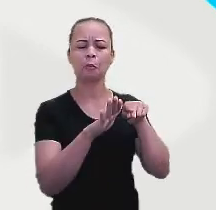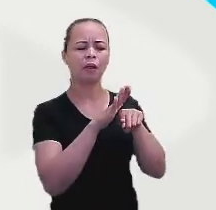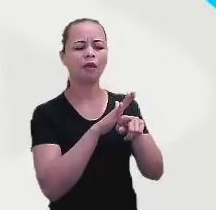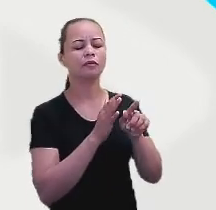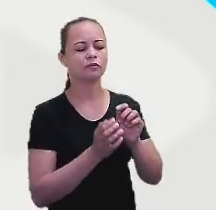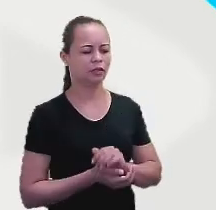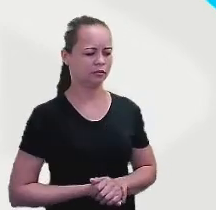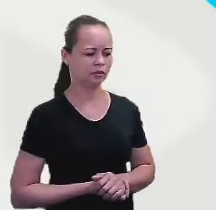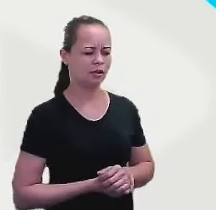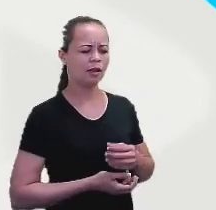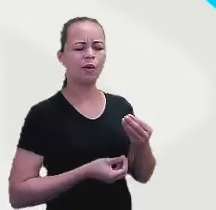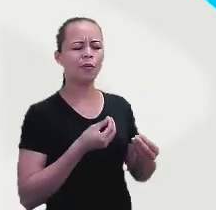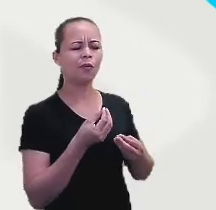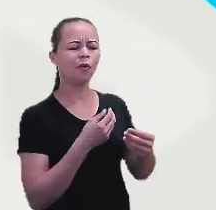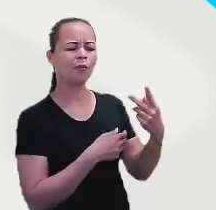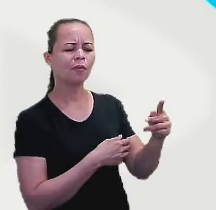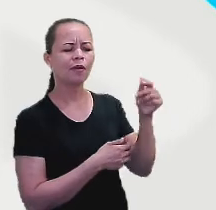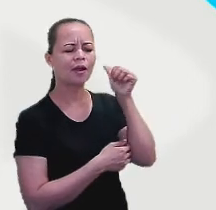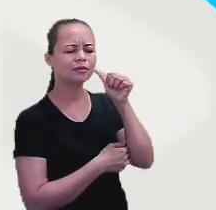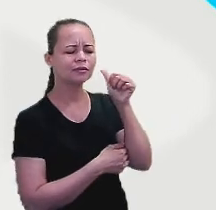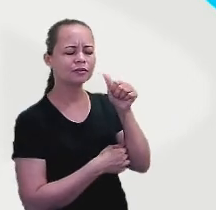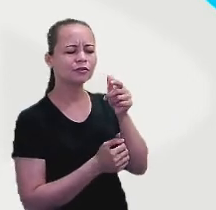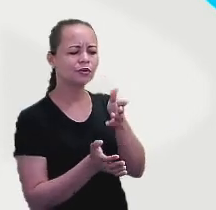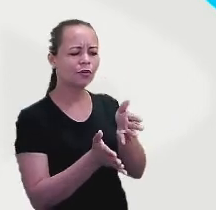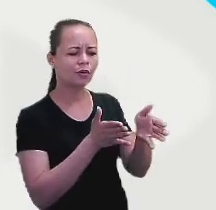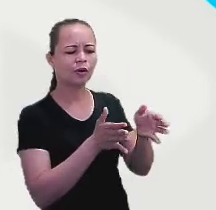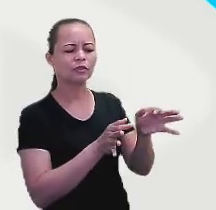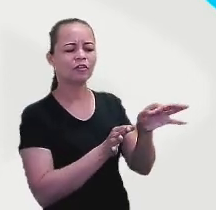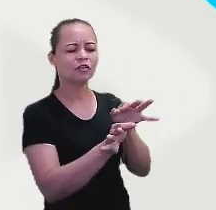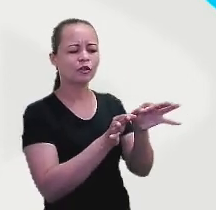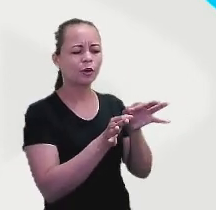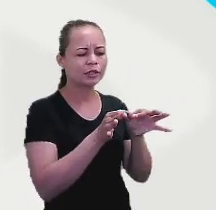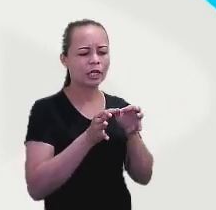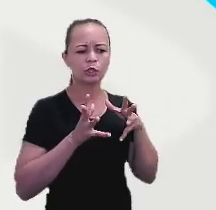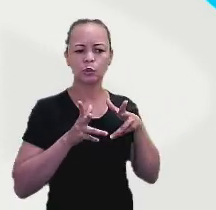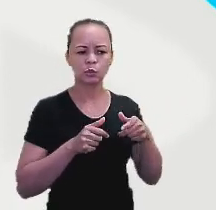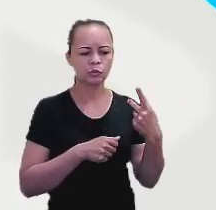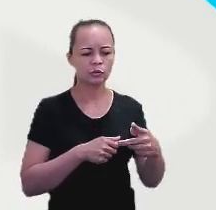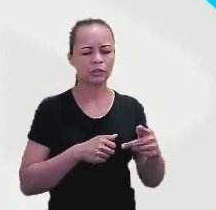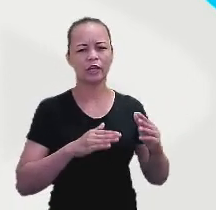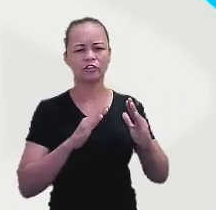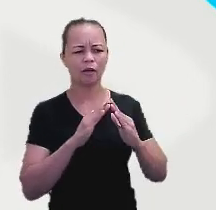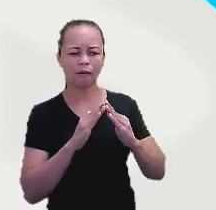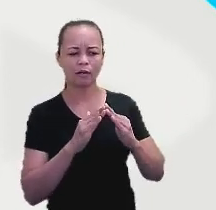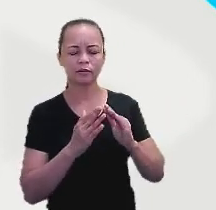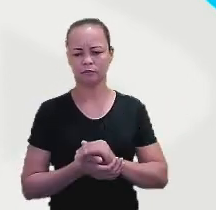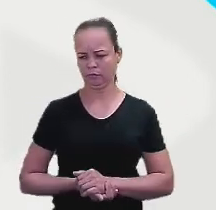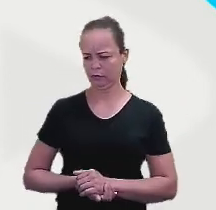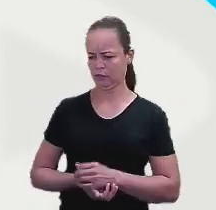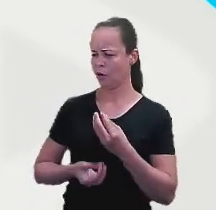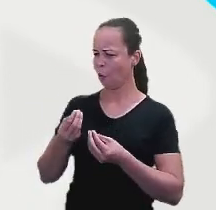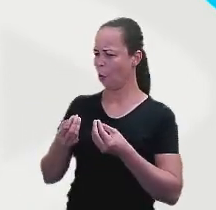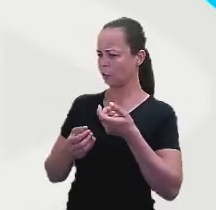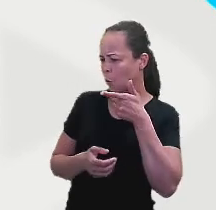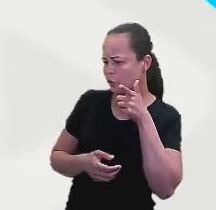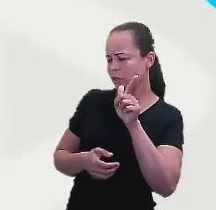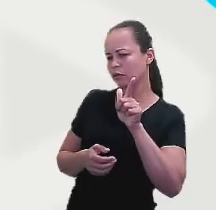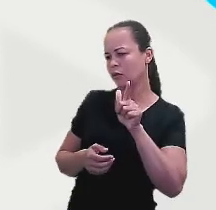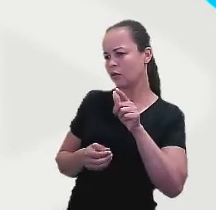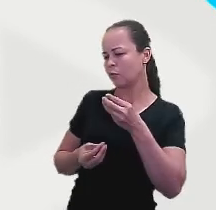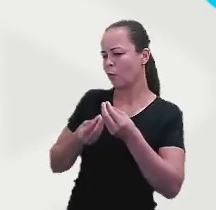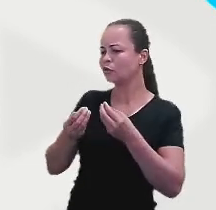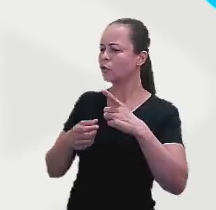Perguntei-lhe: como é que a senhora consegue fazer tudo nesta casa? E não haveria de conseguir, pois se eu tenho 10